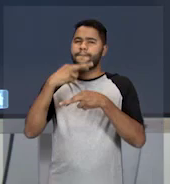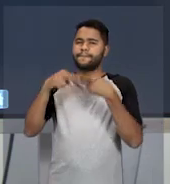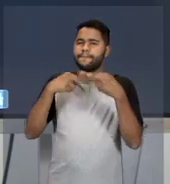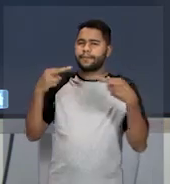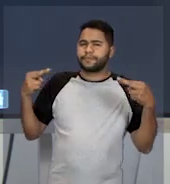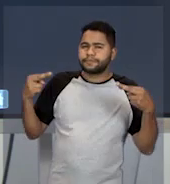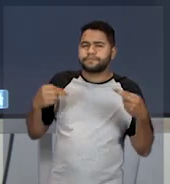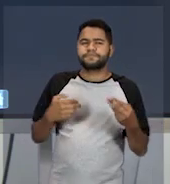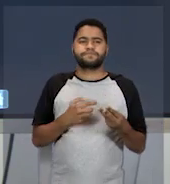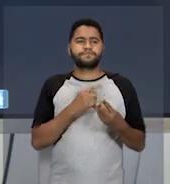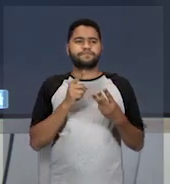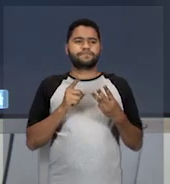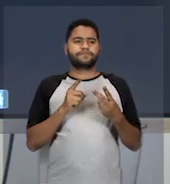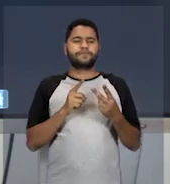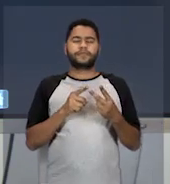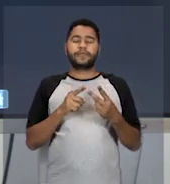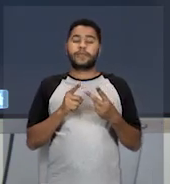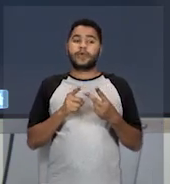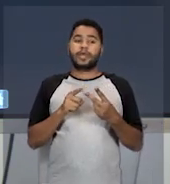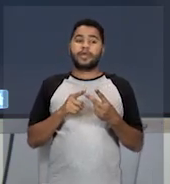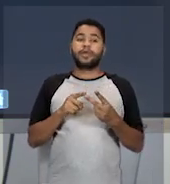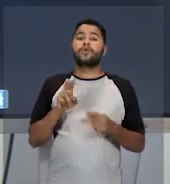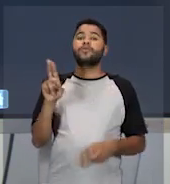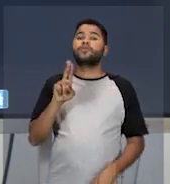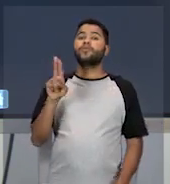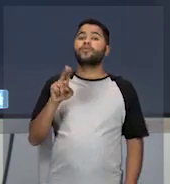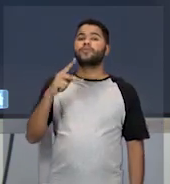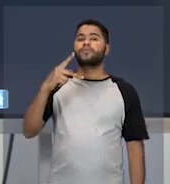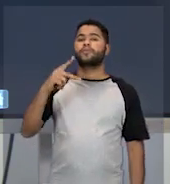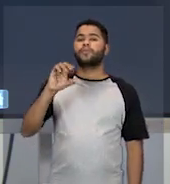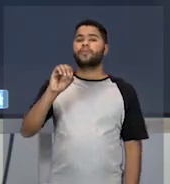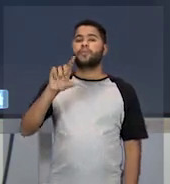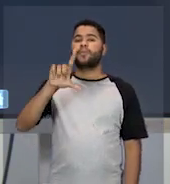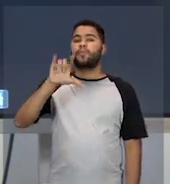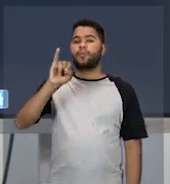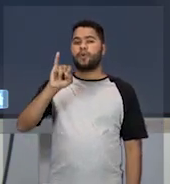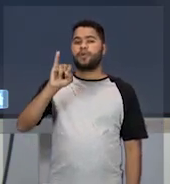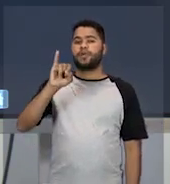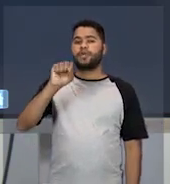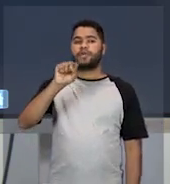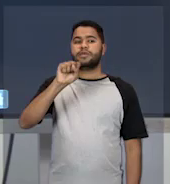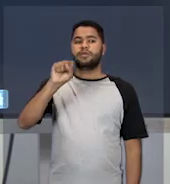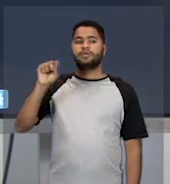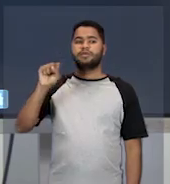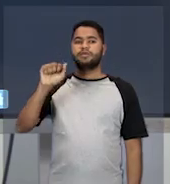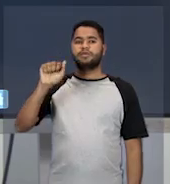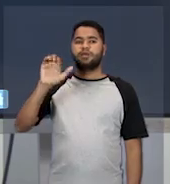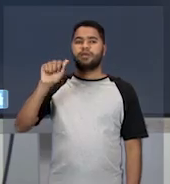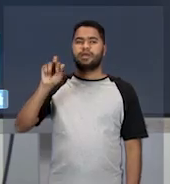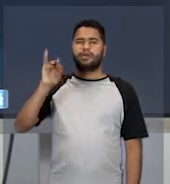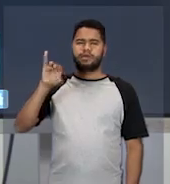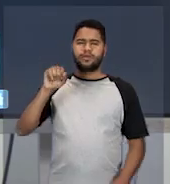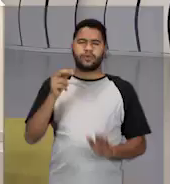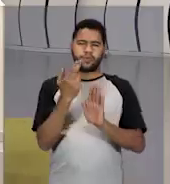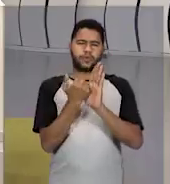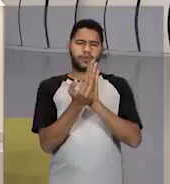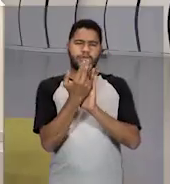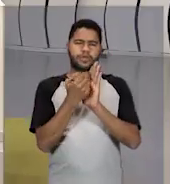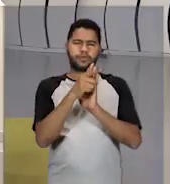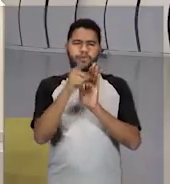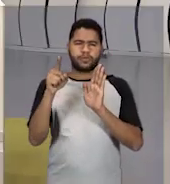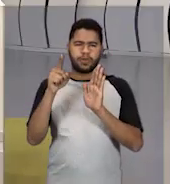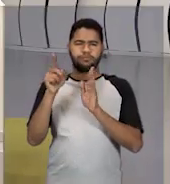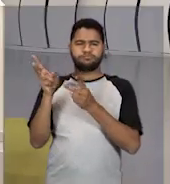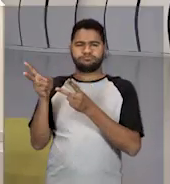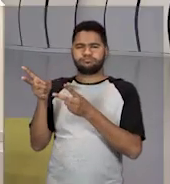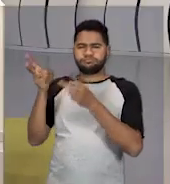macarrão, que eu chamo de polissacarídeo. Por quê? Vou fazer um desenho aqui, que vai ajudar a gente muito.